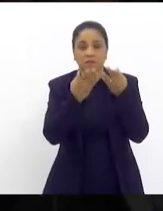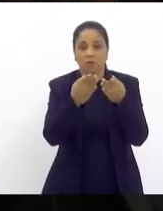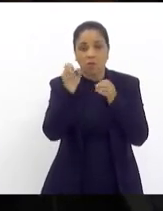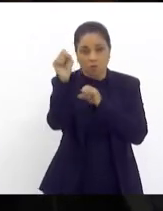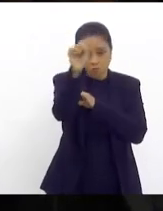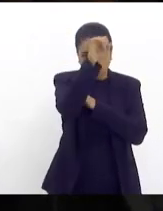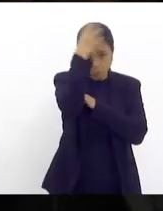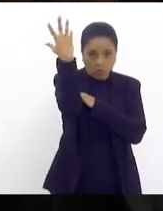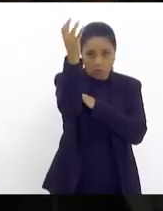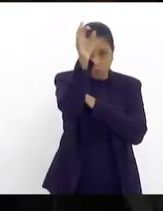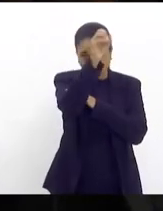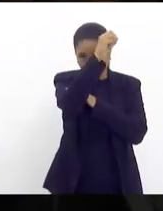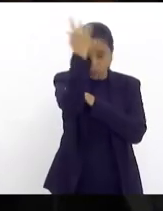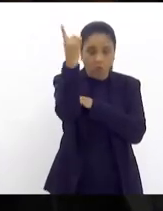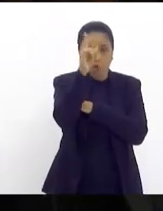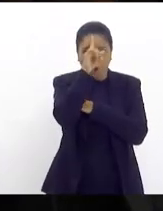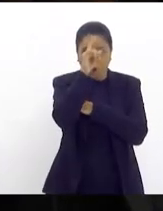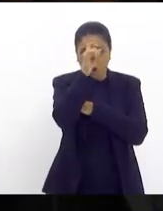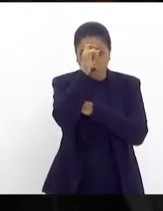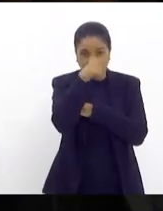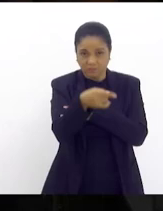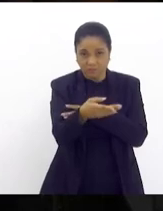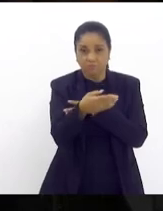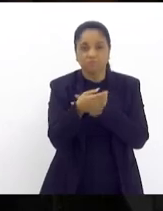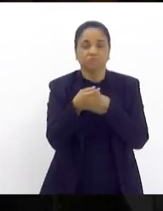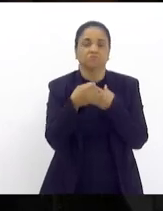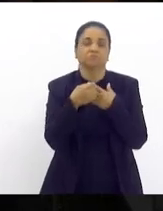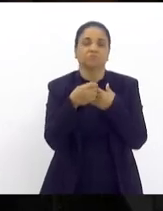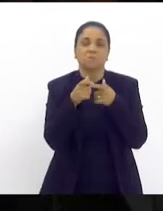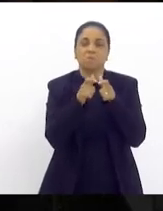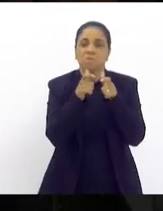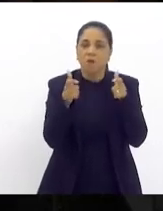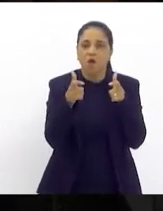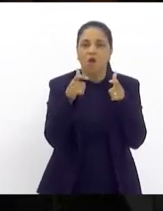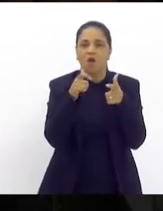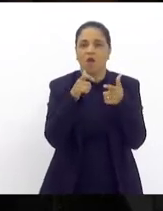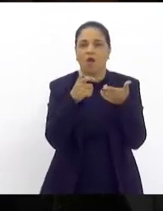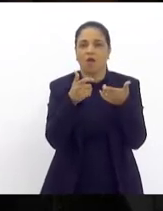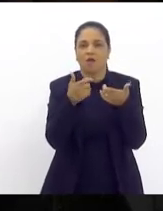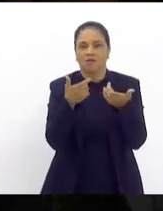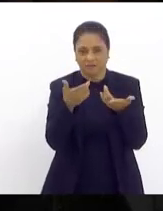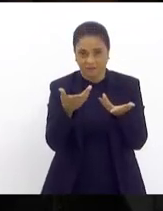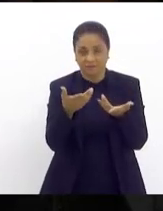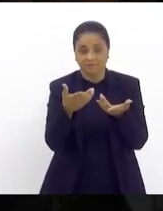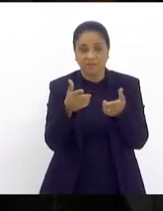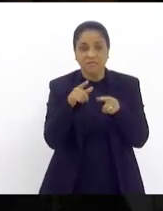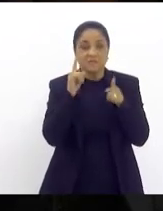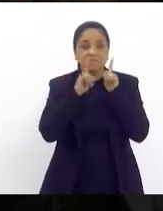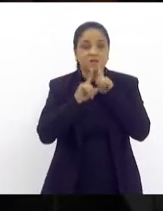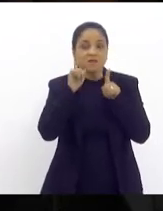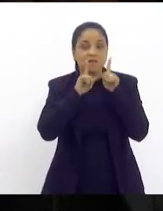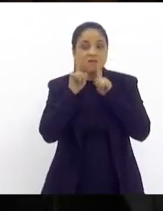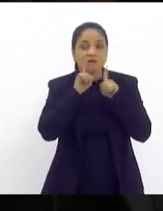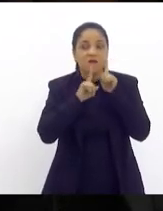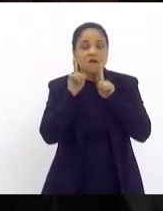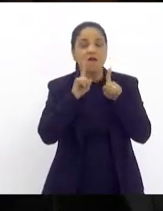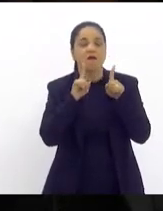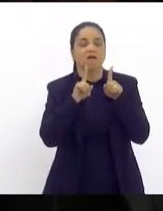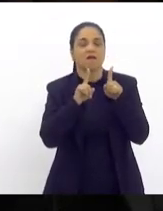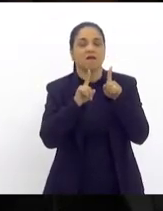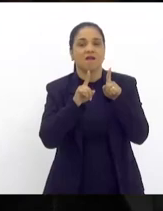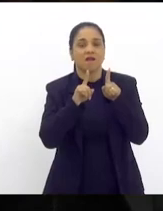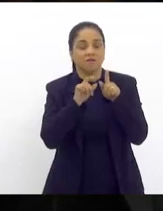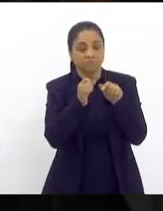para atender melhor ainda a população Afinal de conta Maricá tem uma extensão em território gigantesca e o deslocamento é